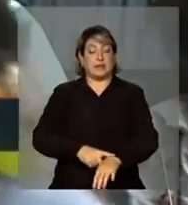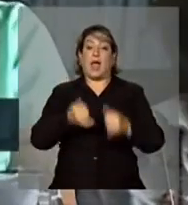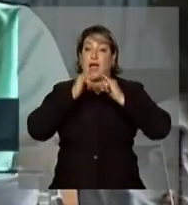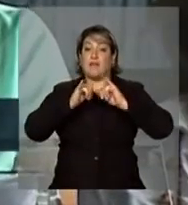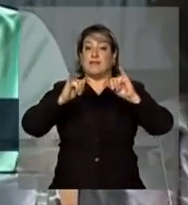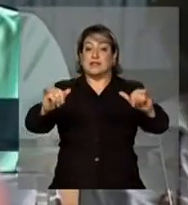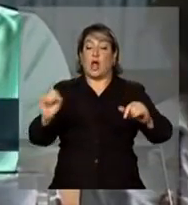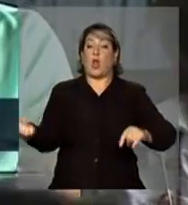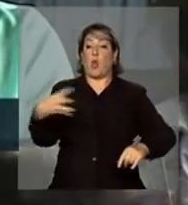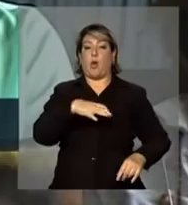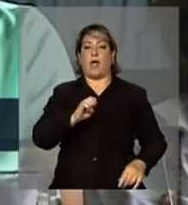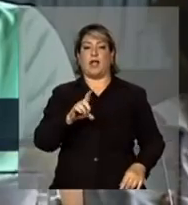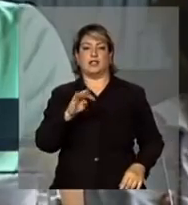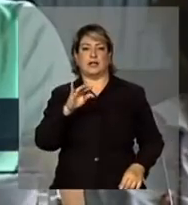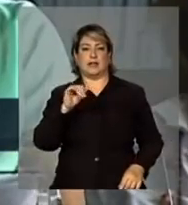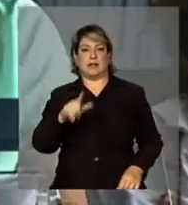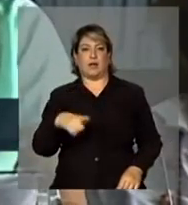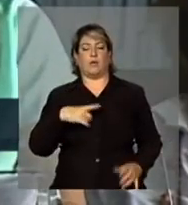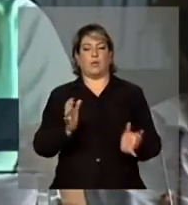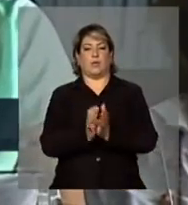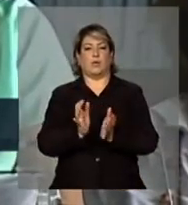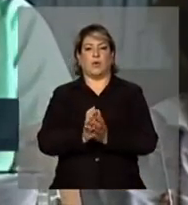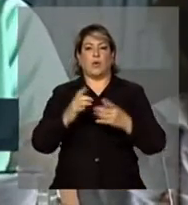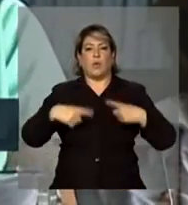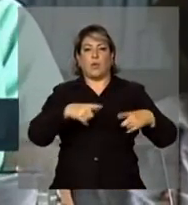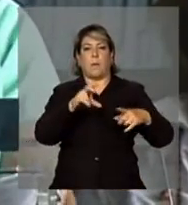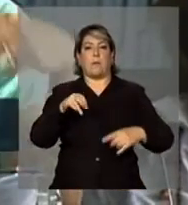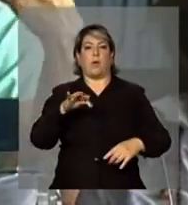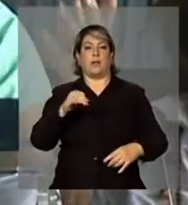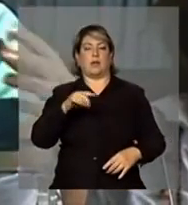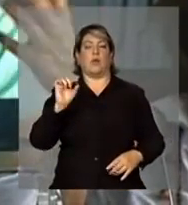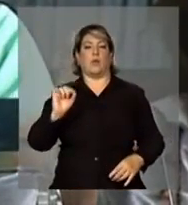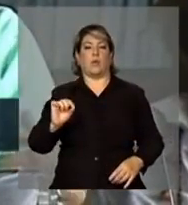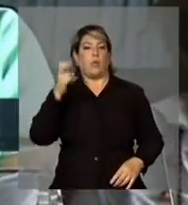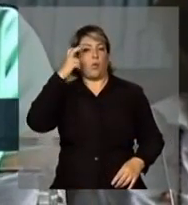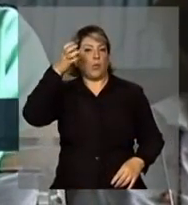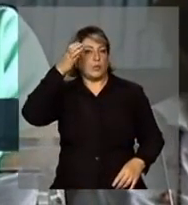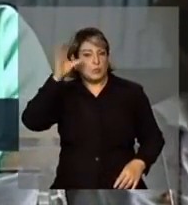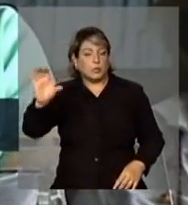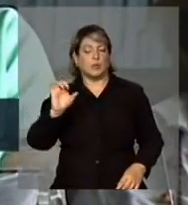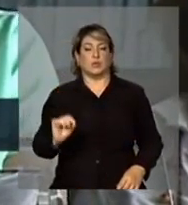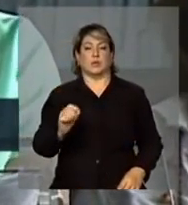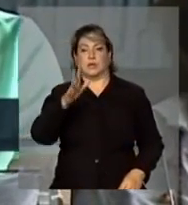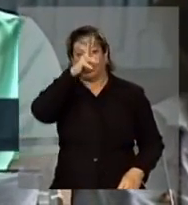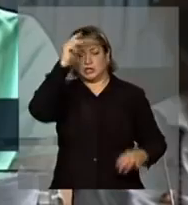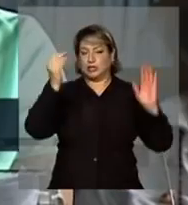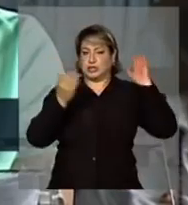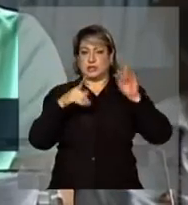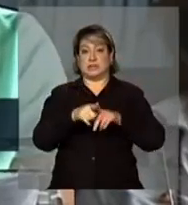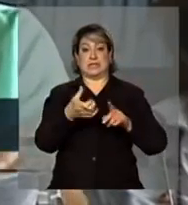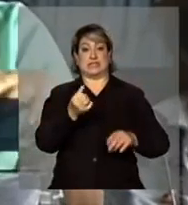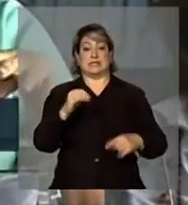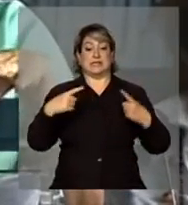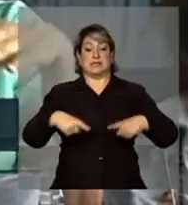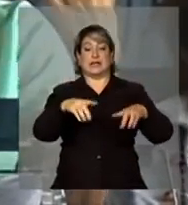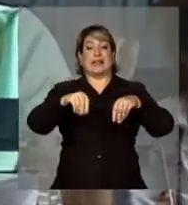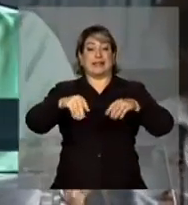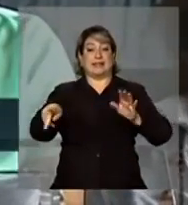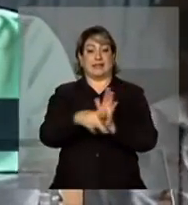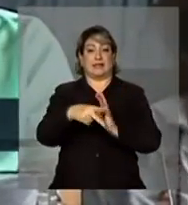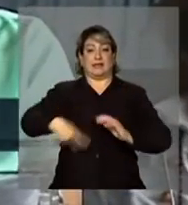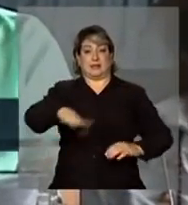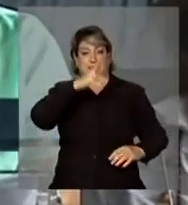anunciando um novo edital para os pontões de cultura indígena. A gente quer ver mais 50, 60 pontos de cultura em 60 terras indígenas. Hoje, a gente tem